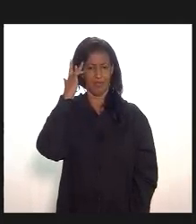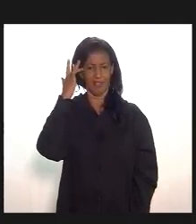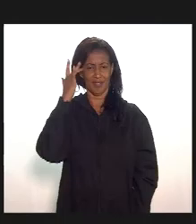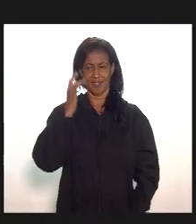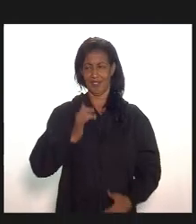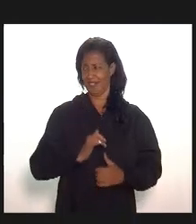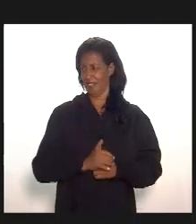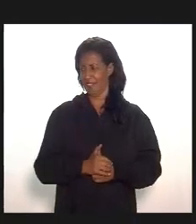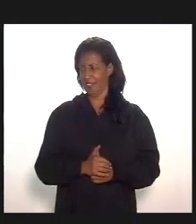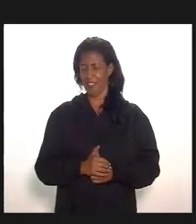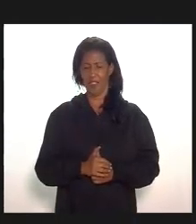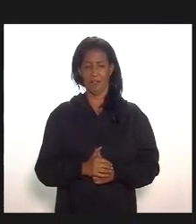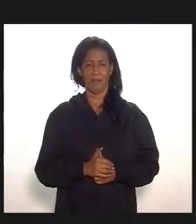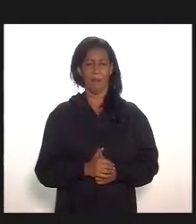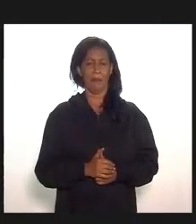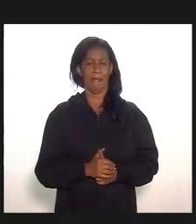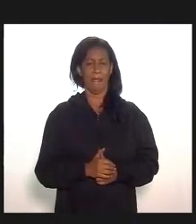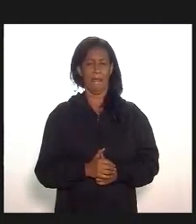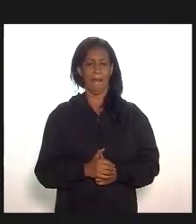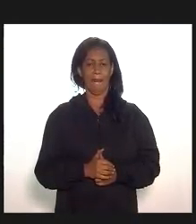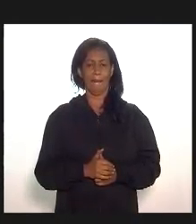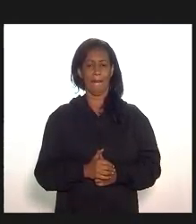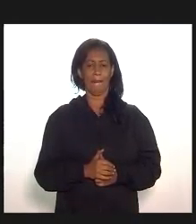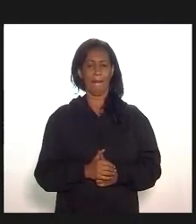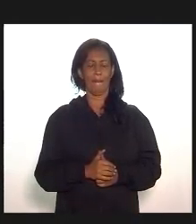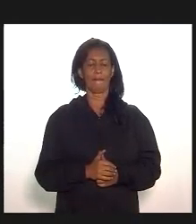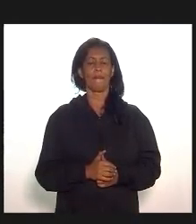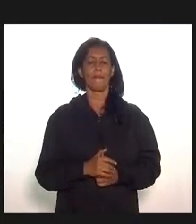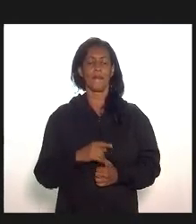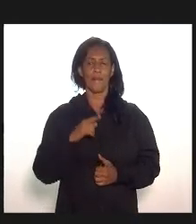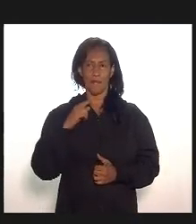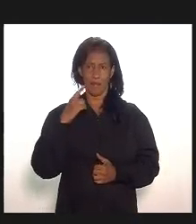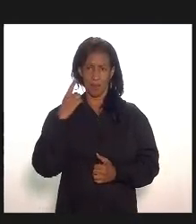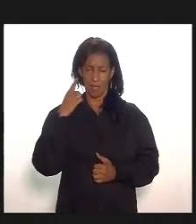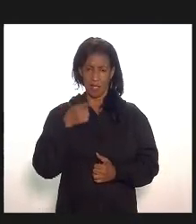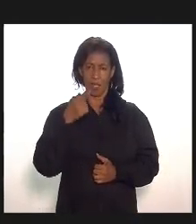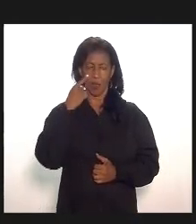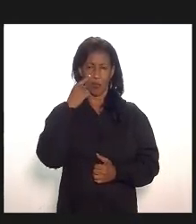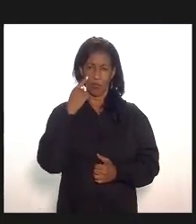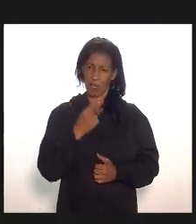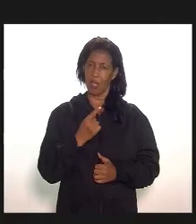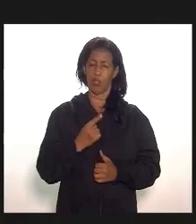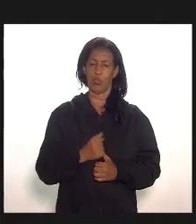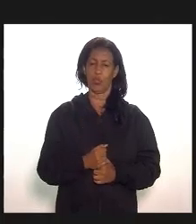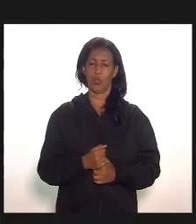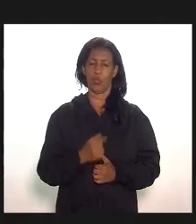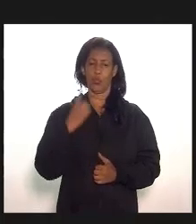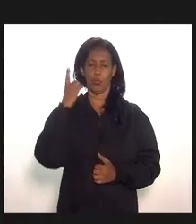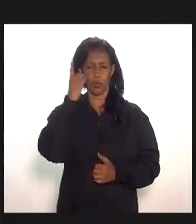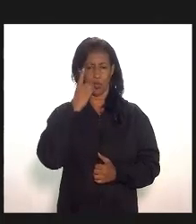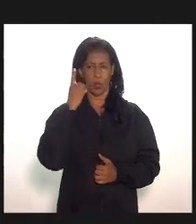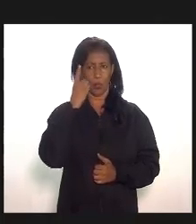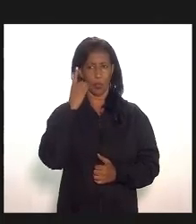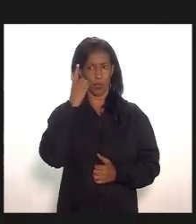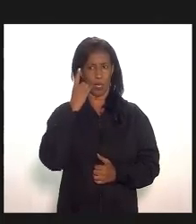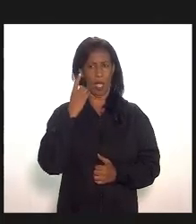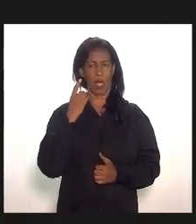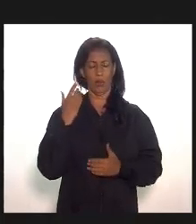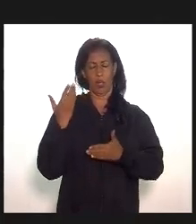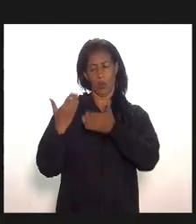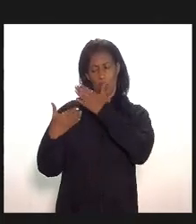o projeto de lei original é de Vossa Excelência. E eu tenho convicção, não era deputado ainda, não estava no exercício do